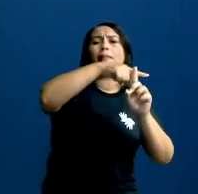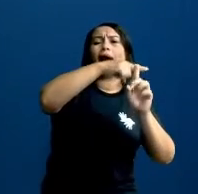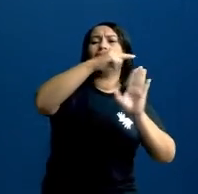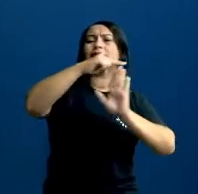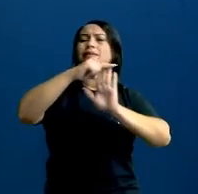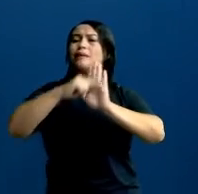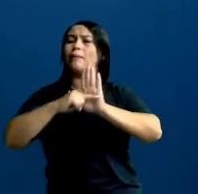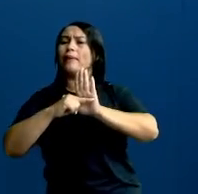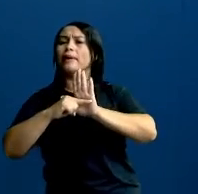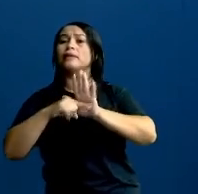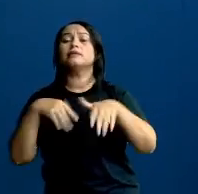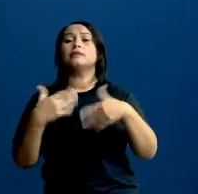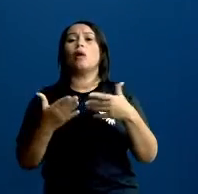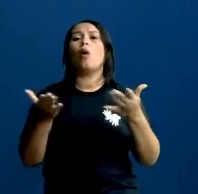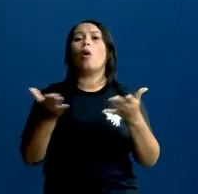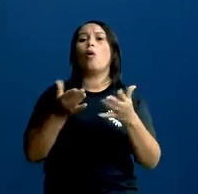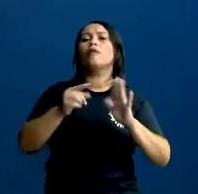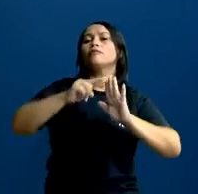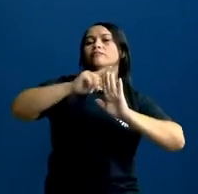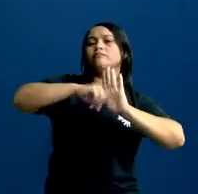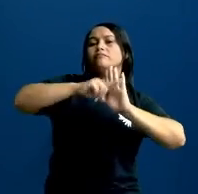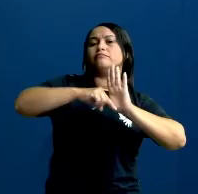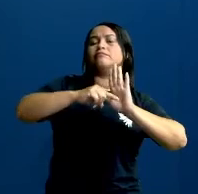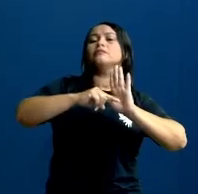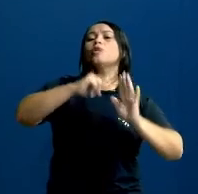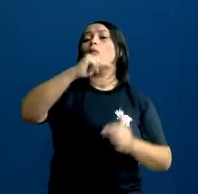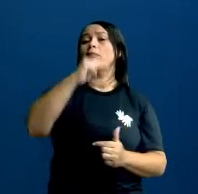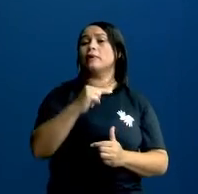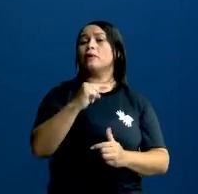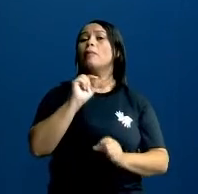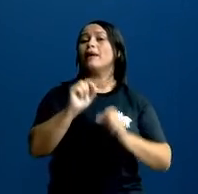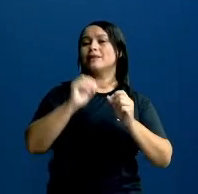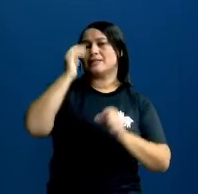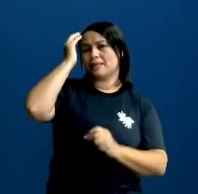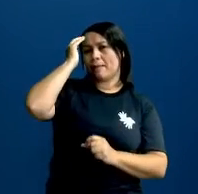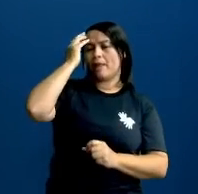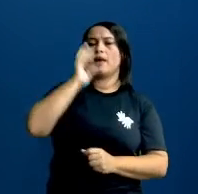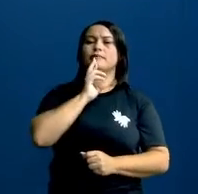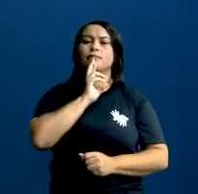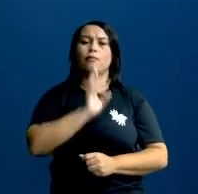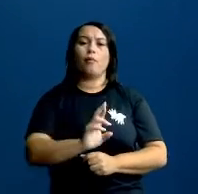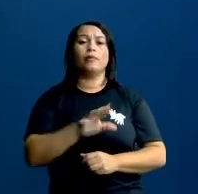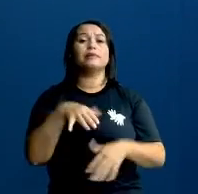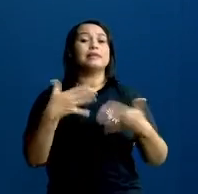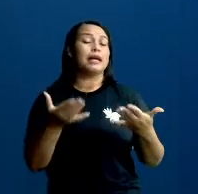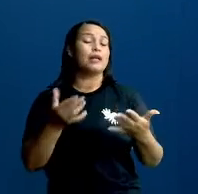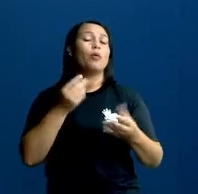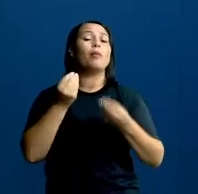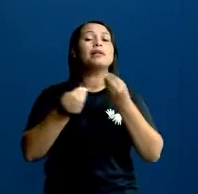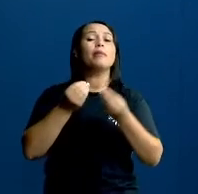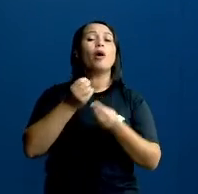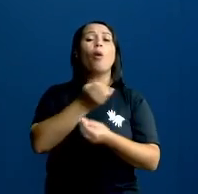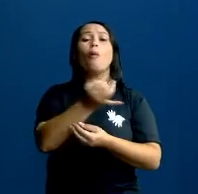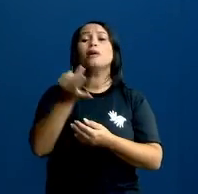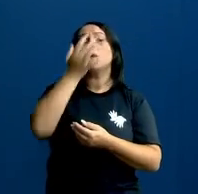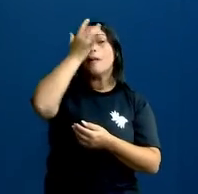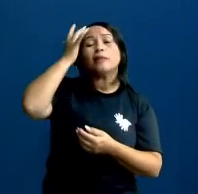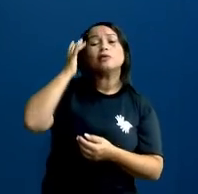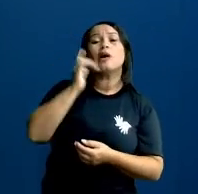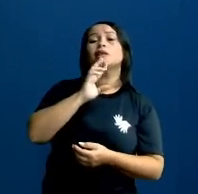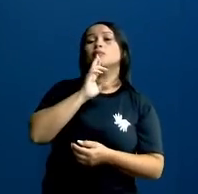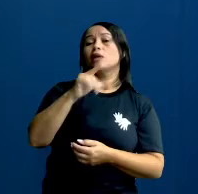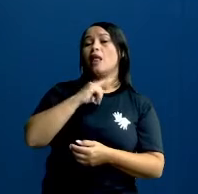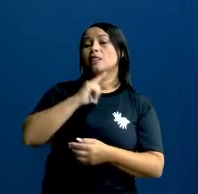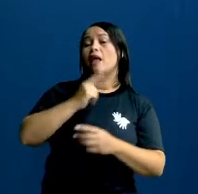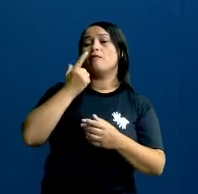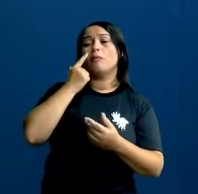menos, né? Então, a gente vai fazer aqui uma subtração para saber o resultado. Então, para saber quantos habitantes há, a